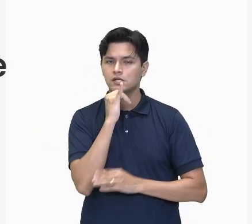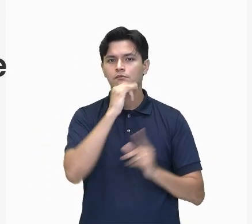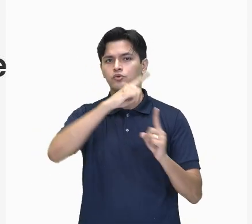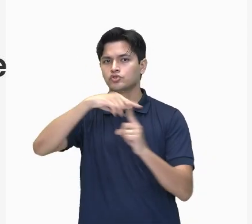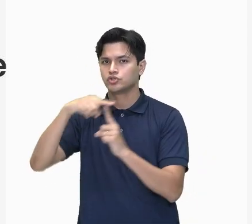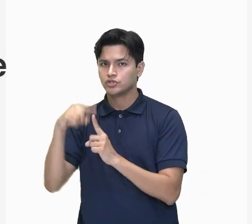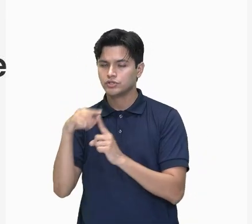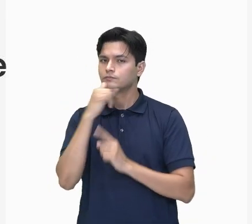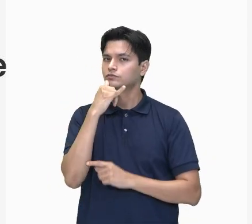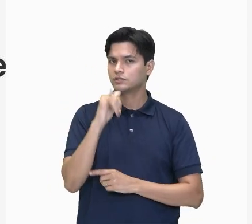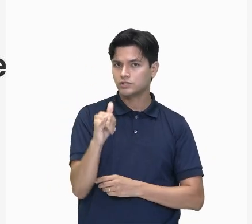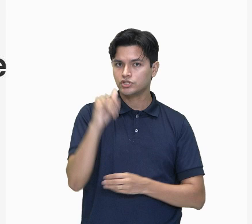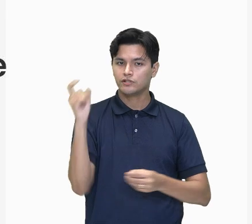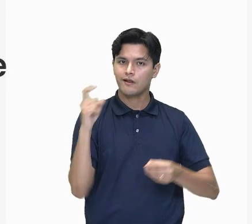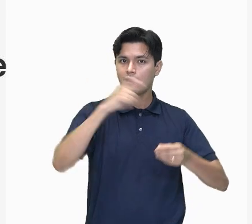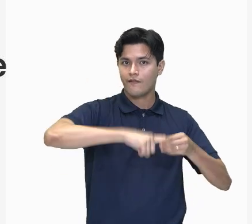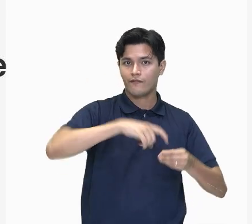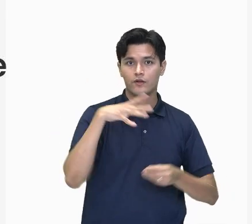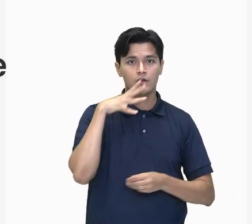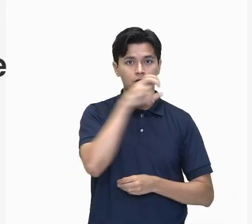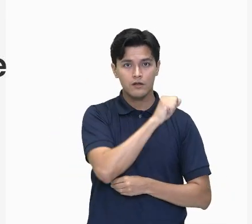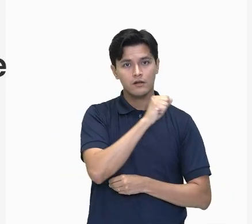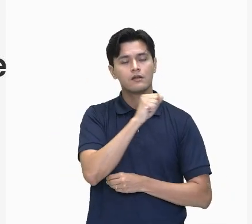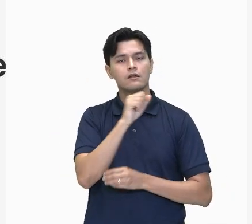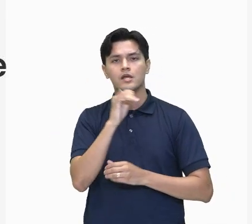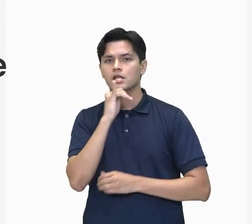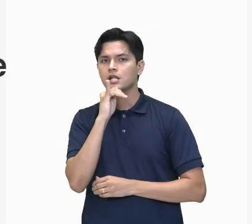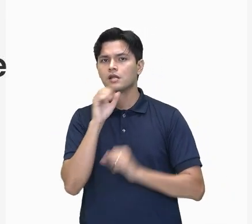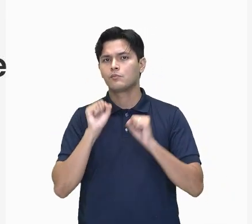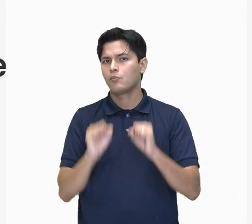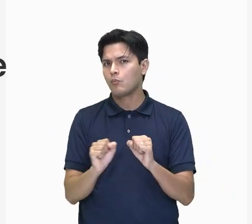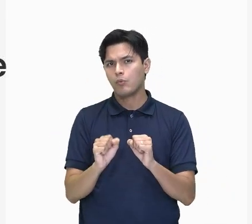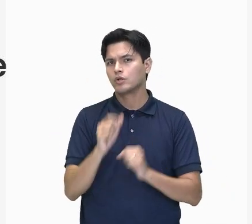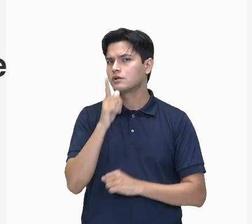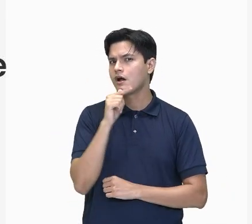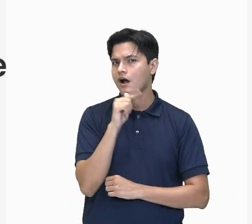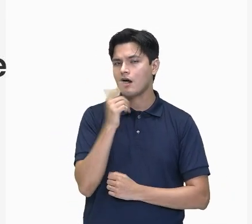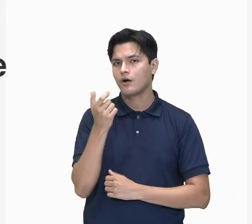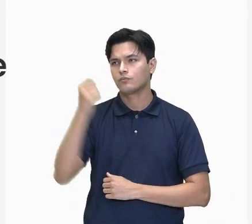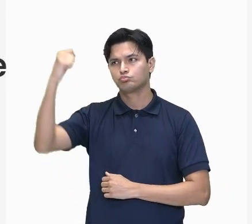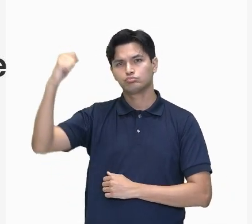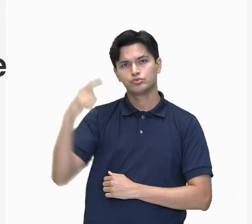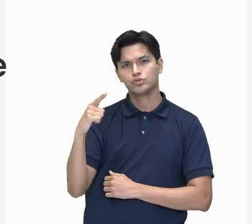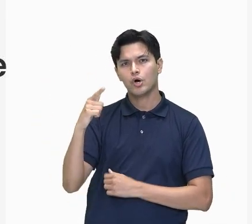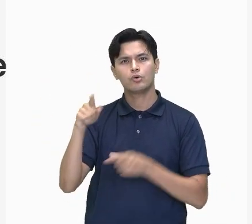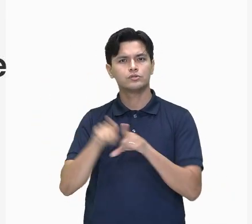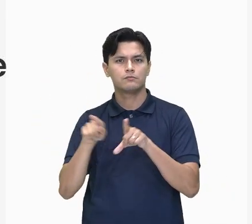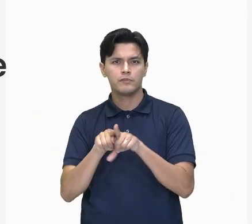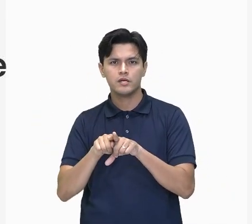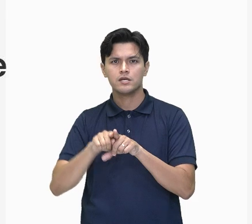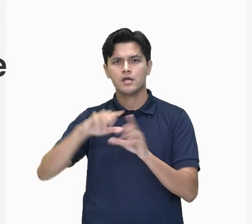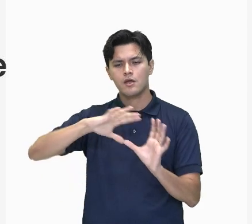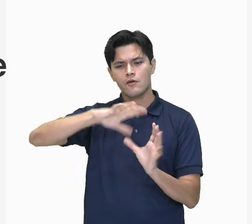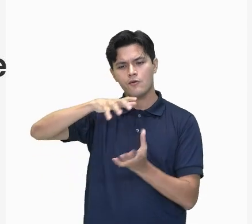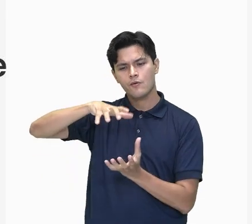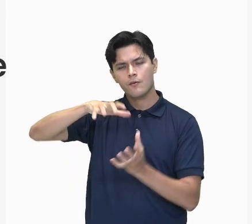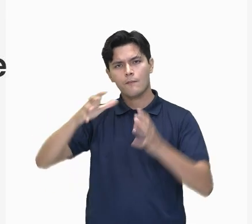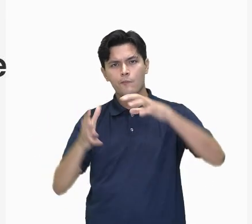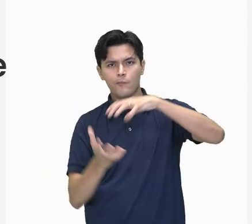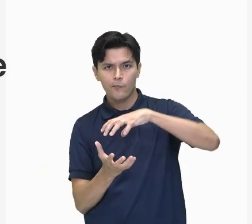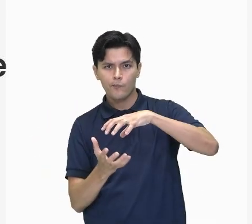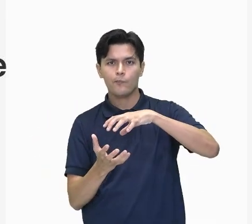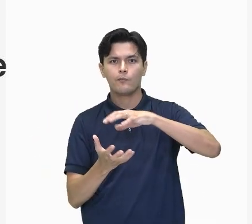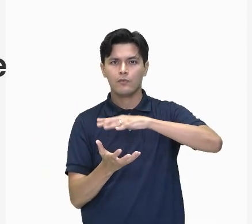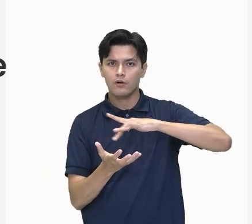renováveis. Como a gente já observou, pode ser o sol, pode ser a água, pode ser a biomassa, e a gente vai classificar elas